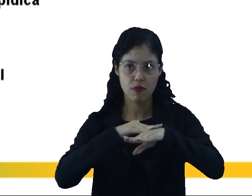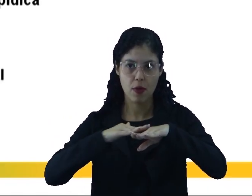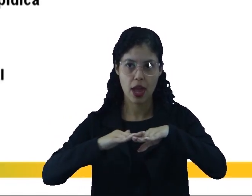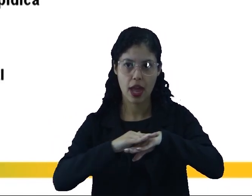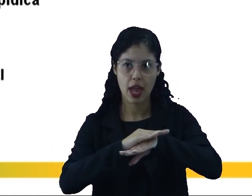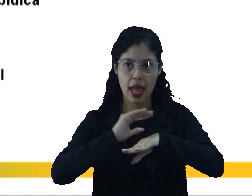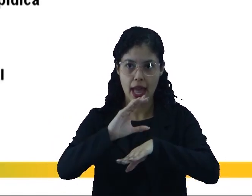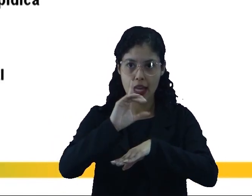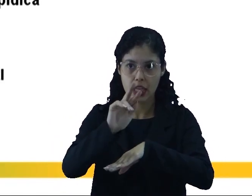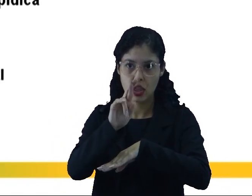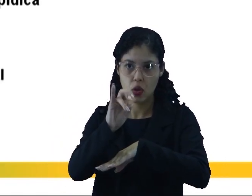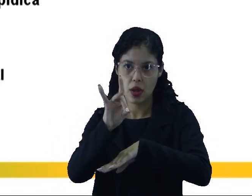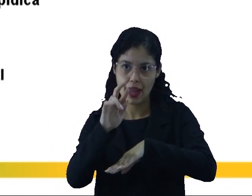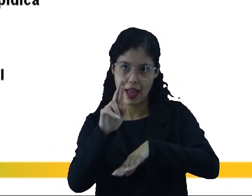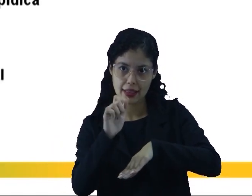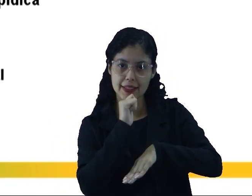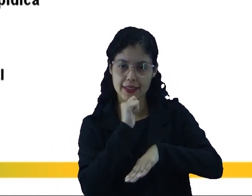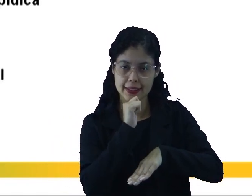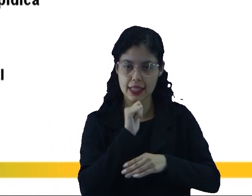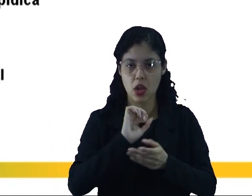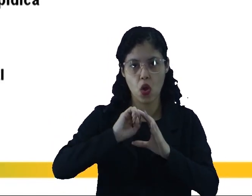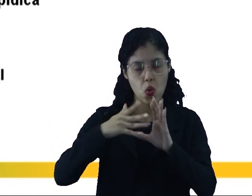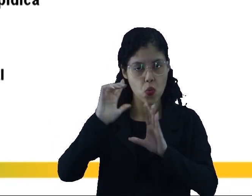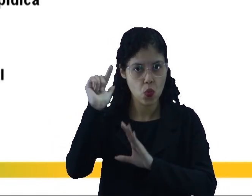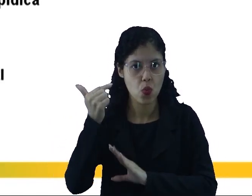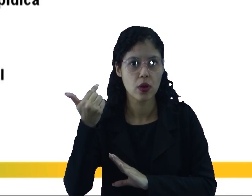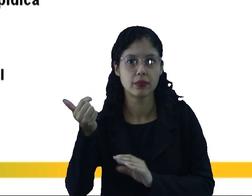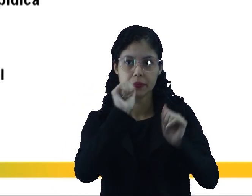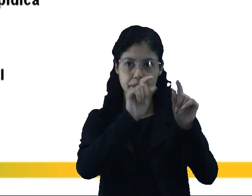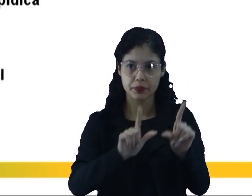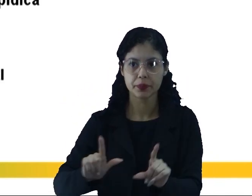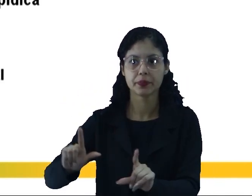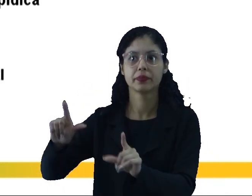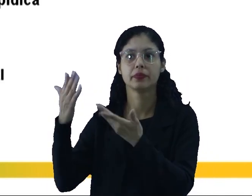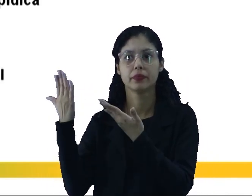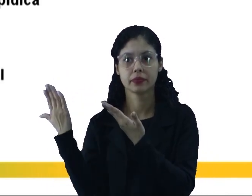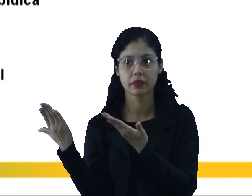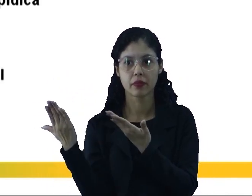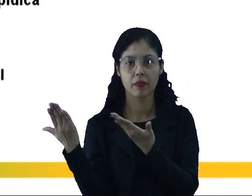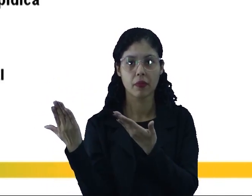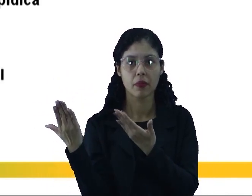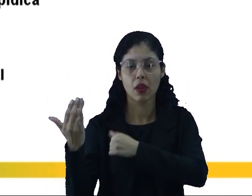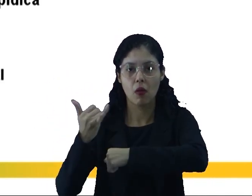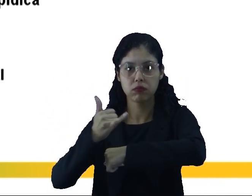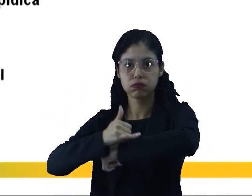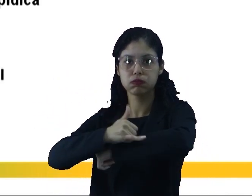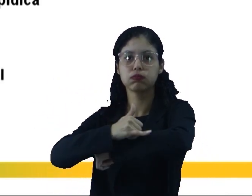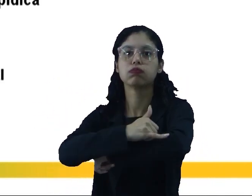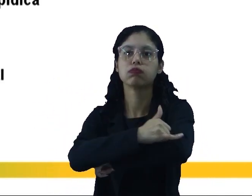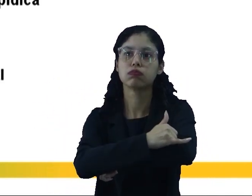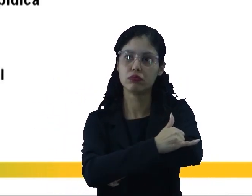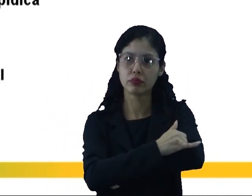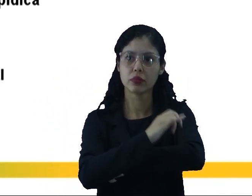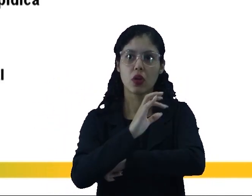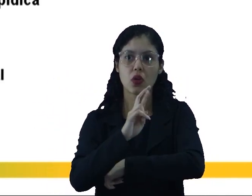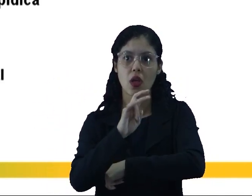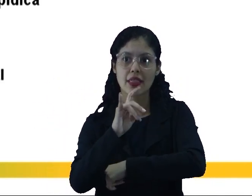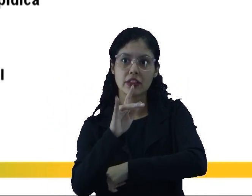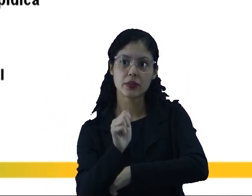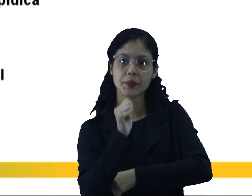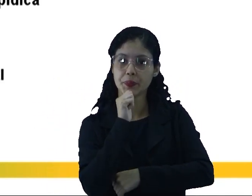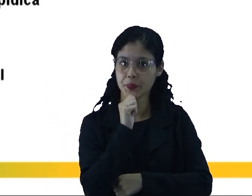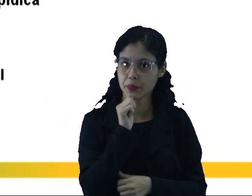de glicocálex. Outra característica que eu quero trazer nesse slide, olha só, eu tenho um colesterol ali compondo a minha